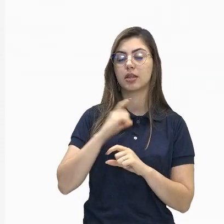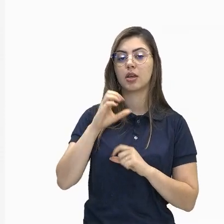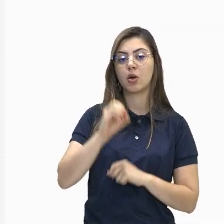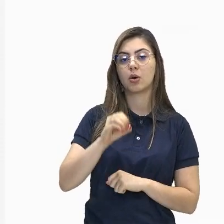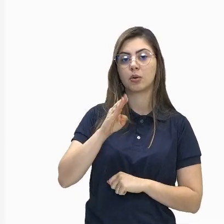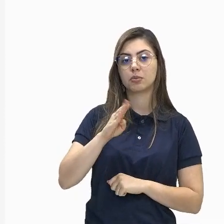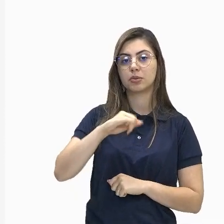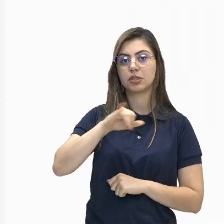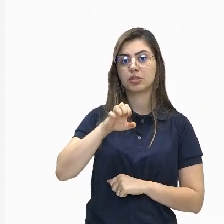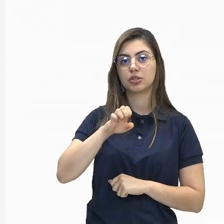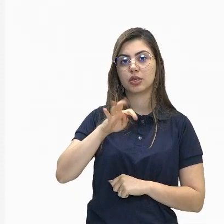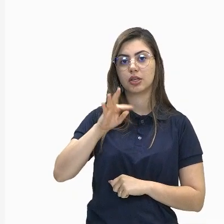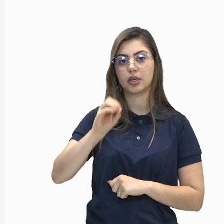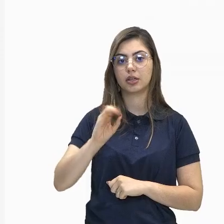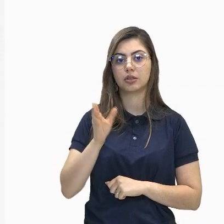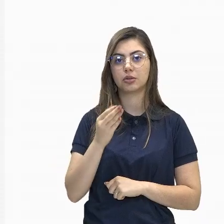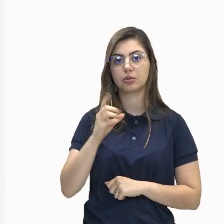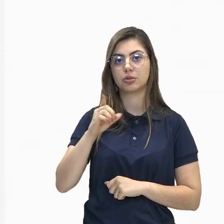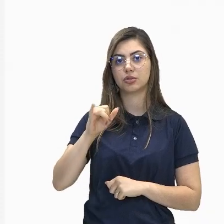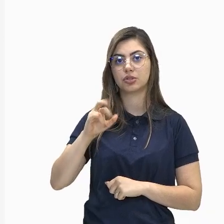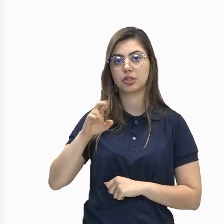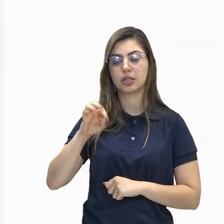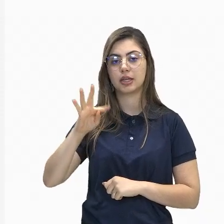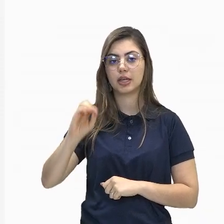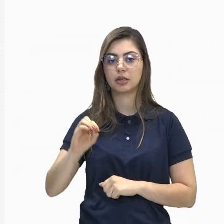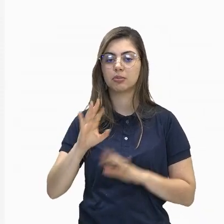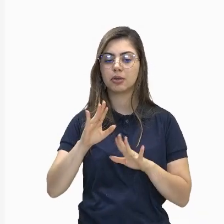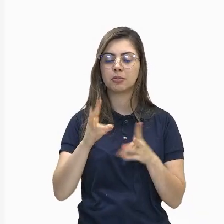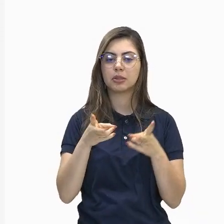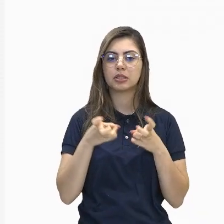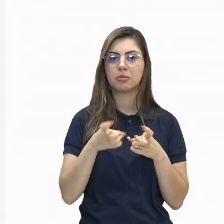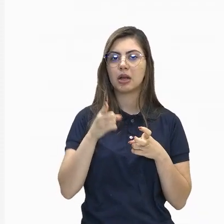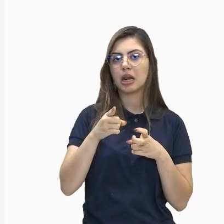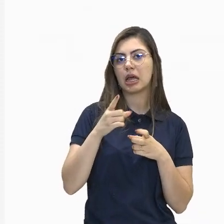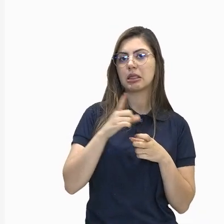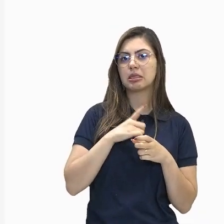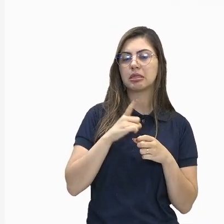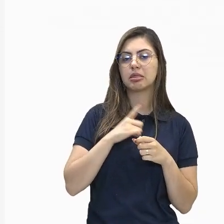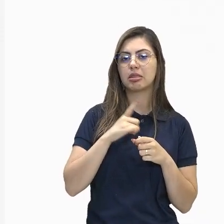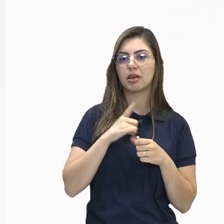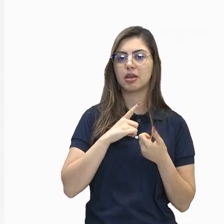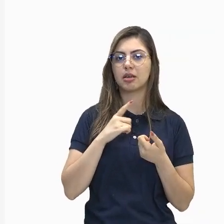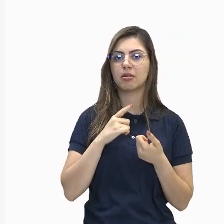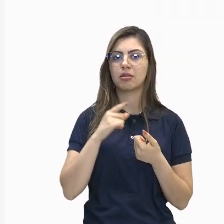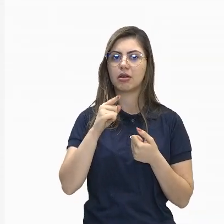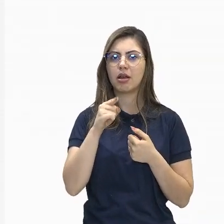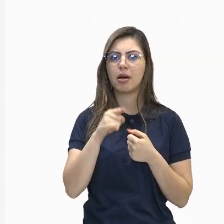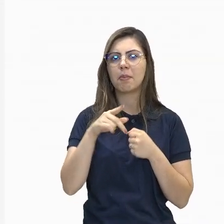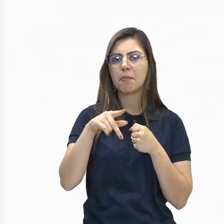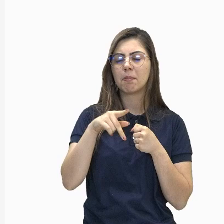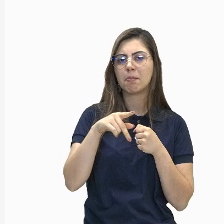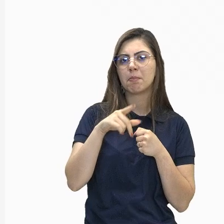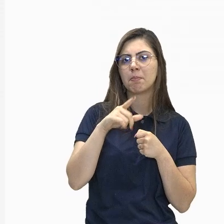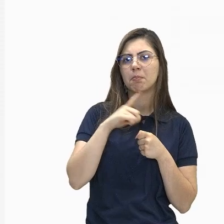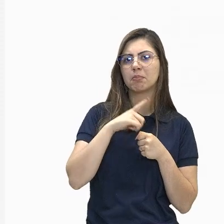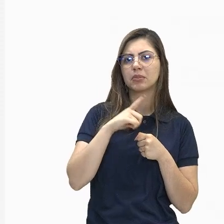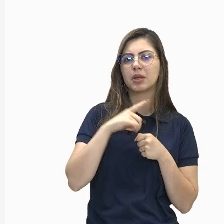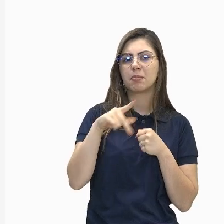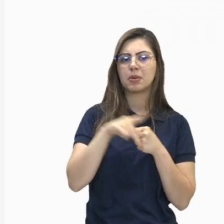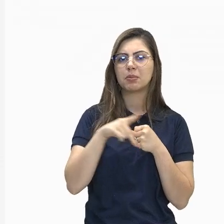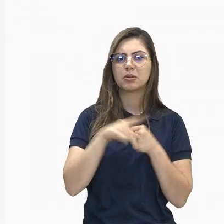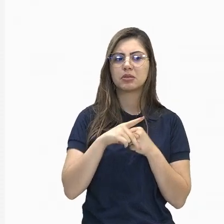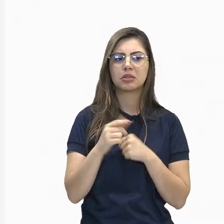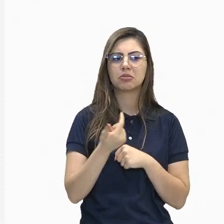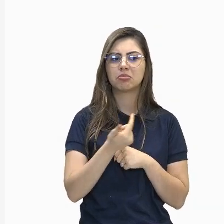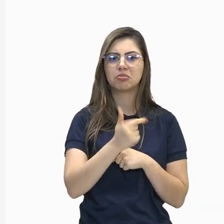livro novo, eu não tenho preposição. Eu não tenho a preposição de, em, para. Percebam